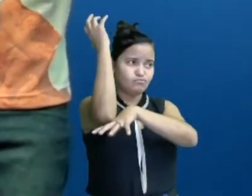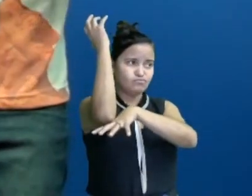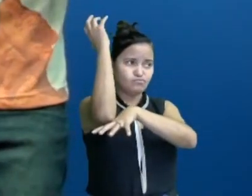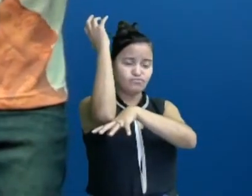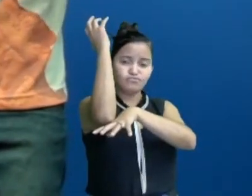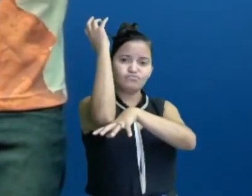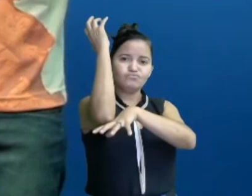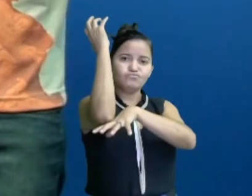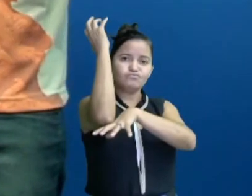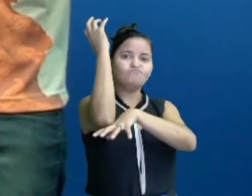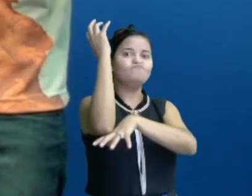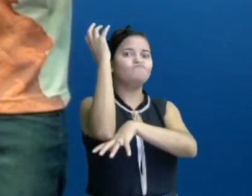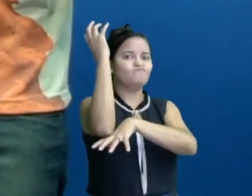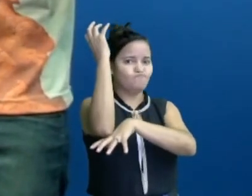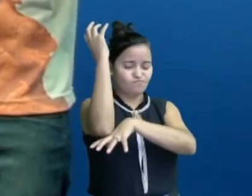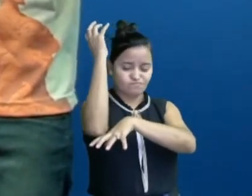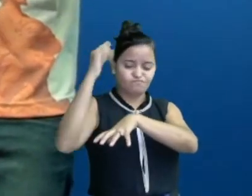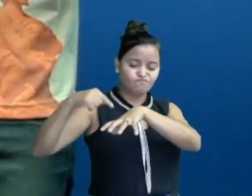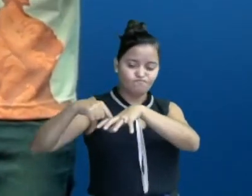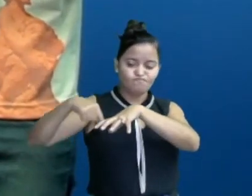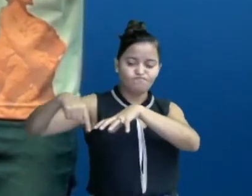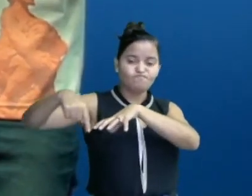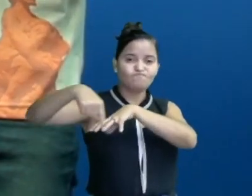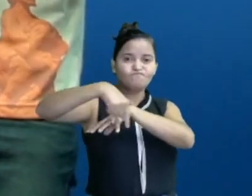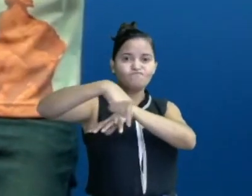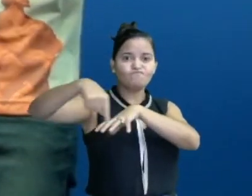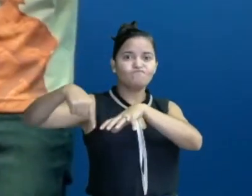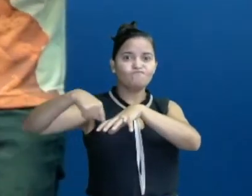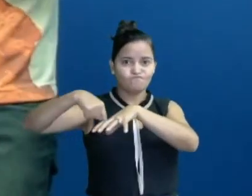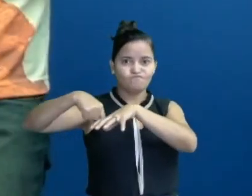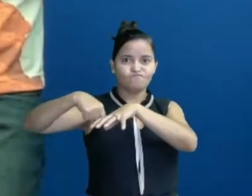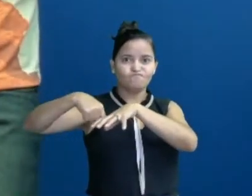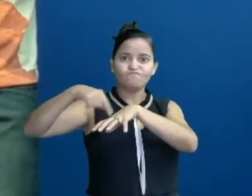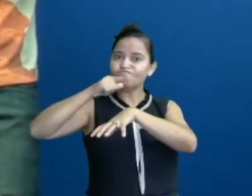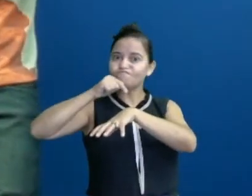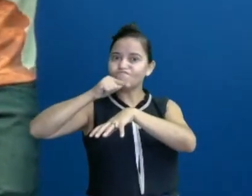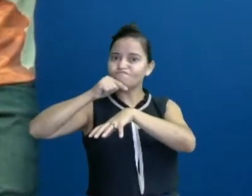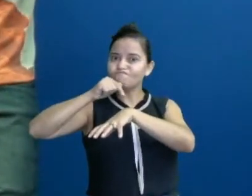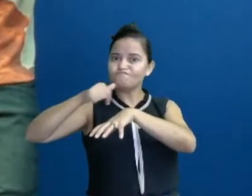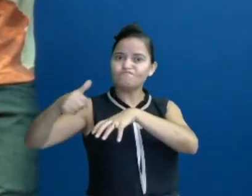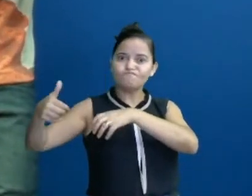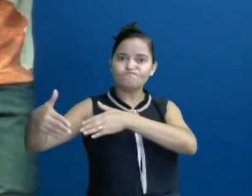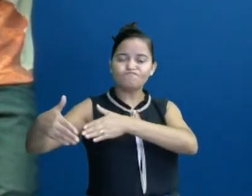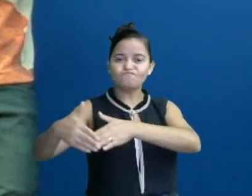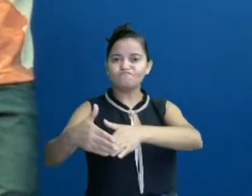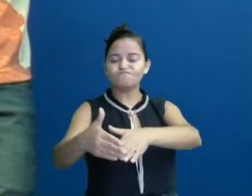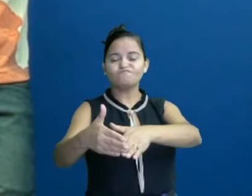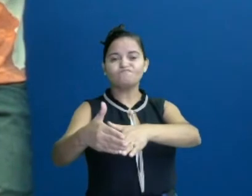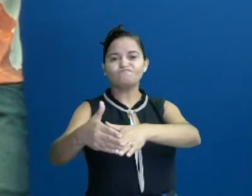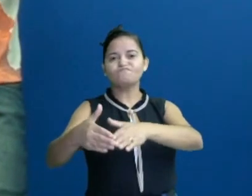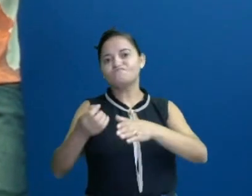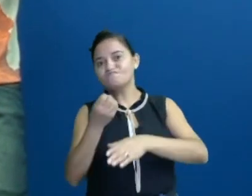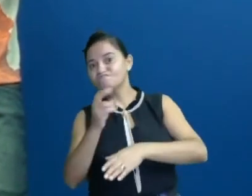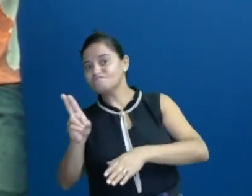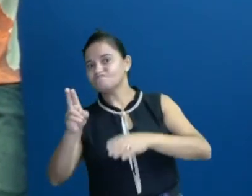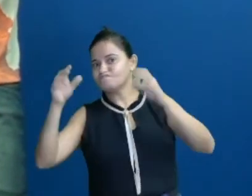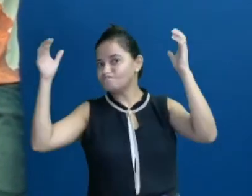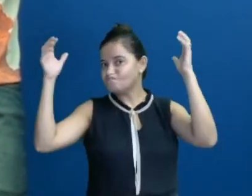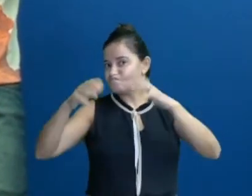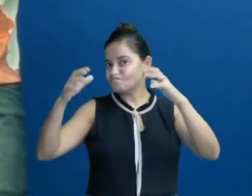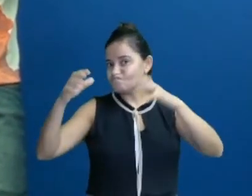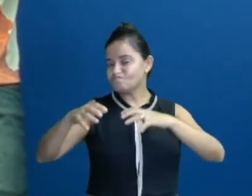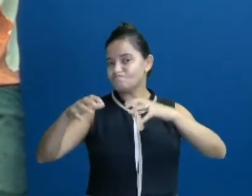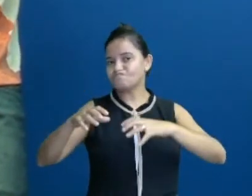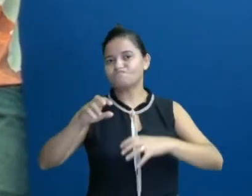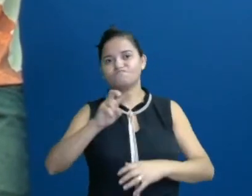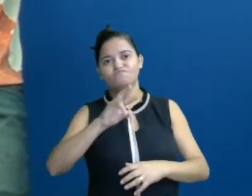e conforme a água do rio segue o seu curso ou conforme chove, né? O que vai acontecer?